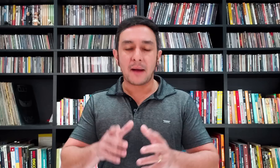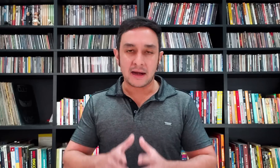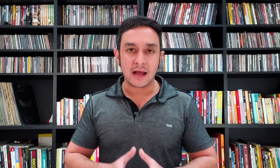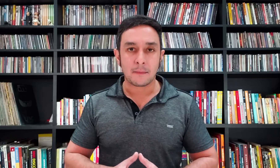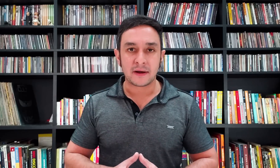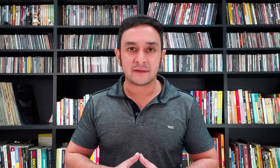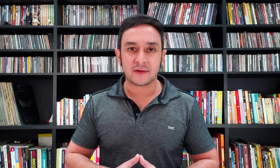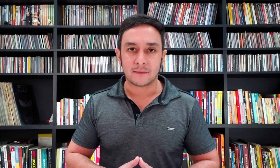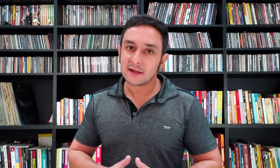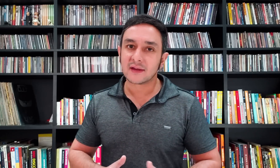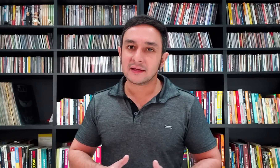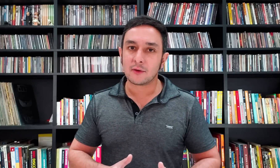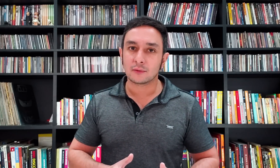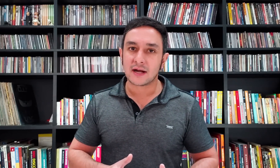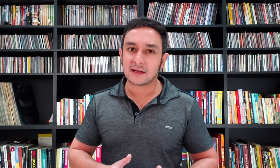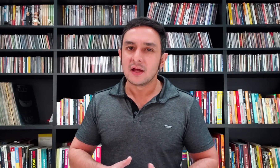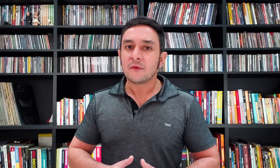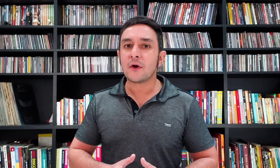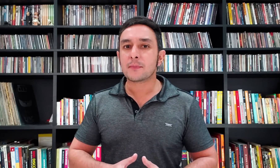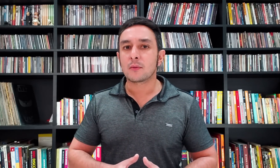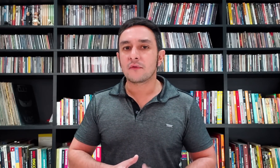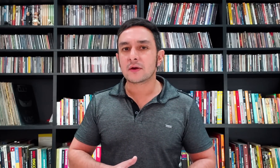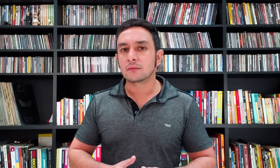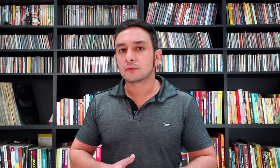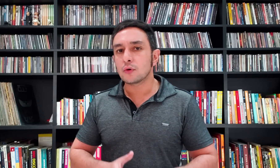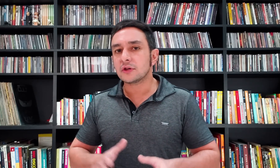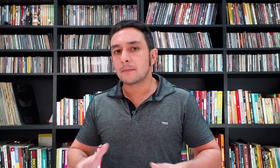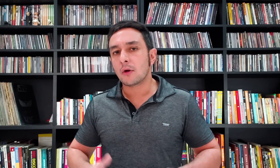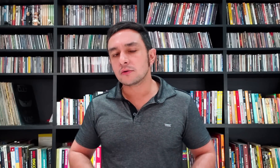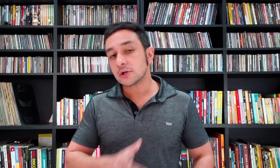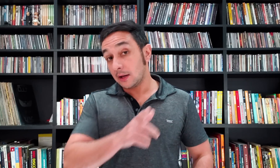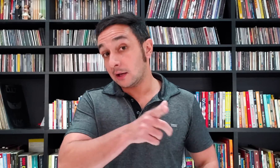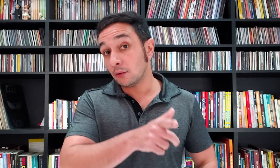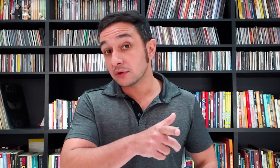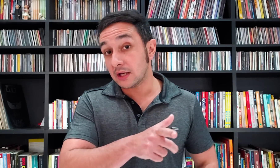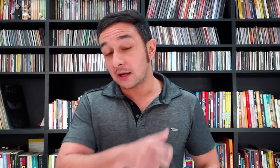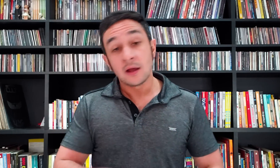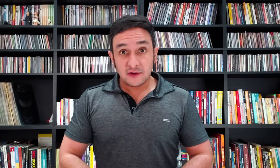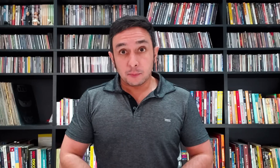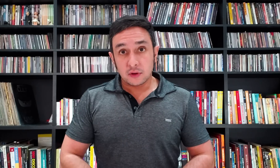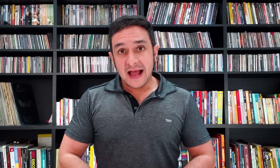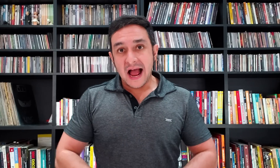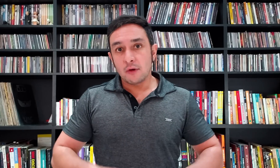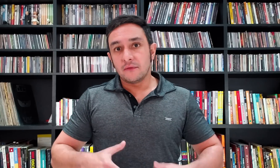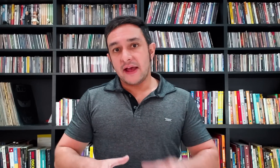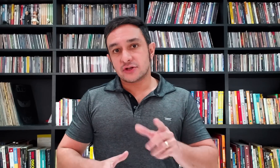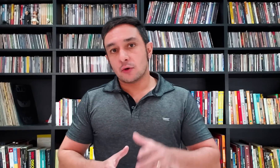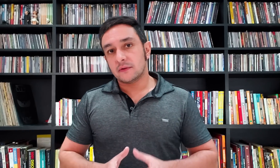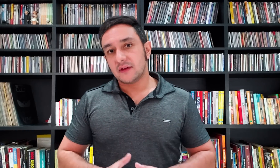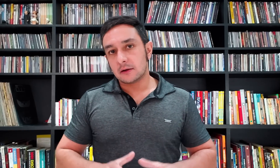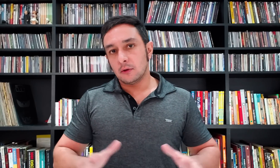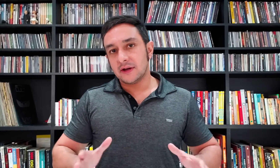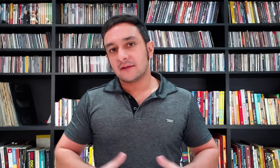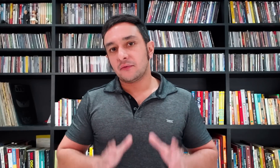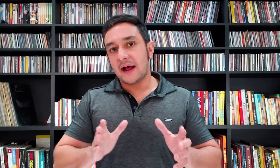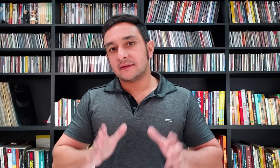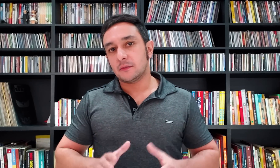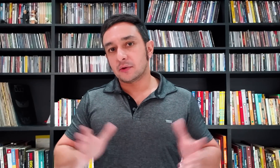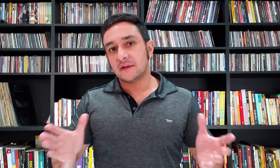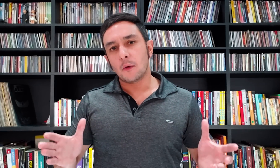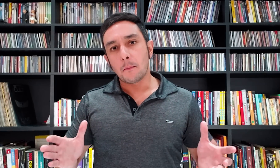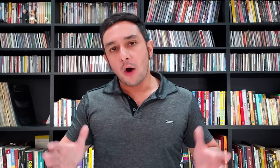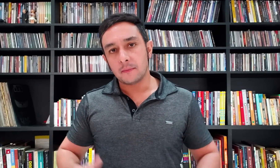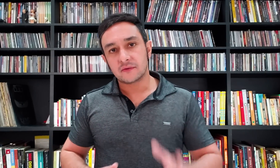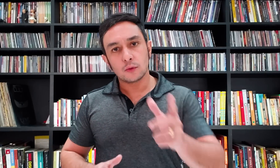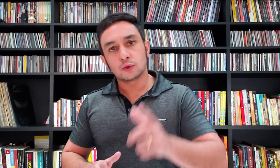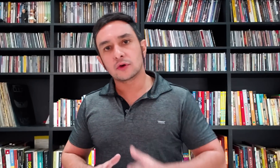fórmula para aparecer. E a saída encontrada foi promover um tour de blonde em Londrina. Mas por lá, ao invés de conquistar loiras faces